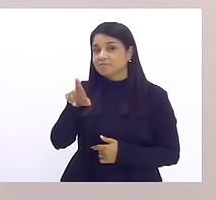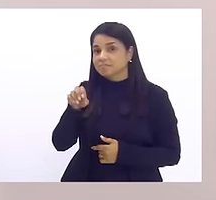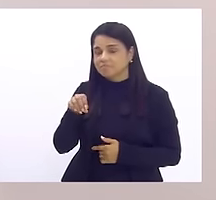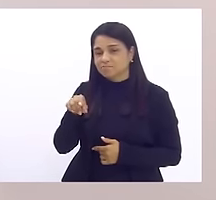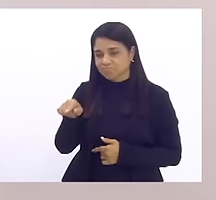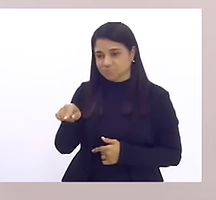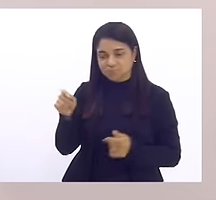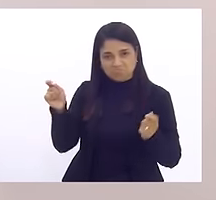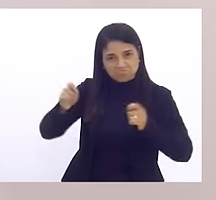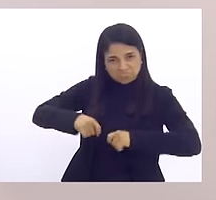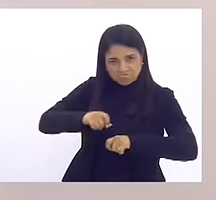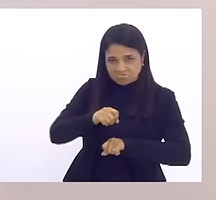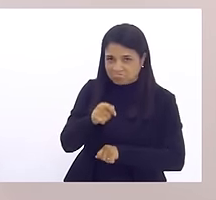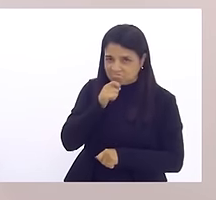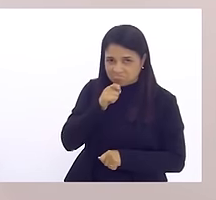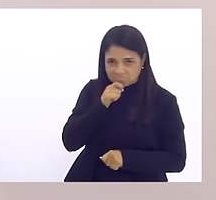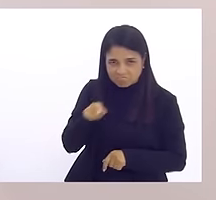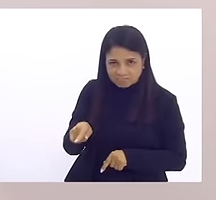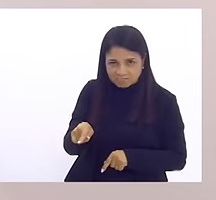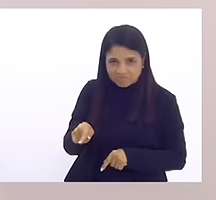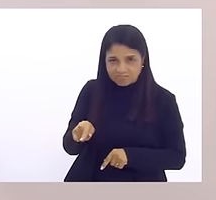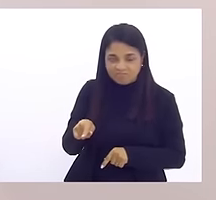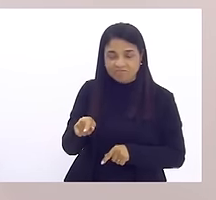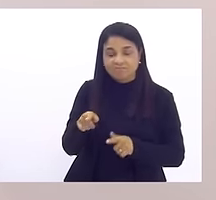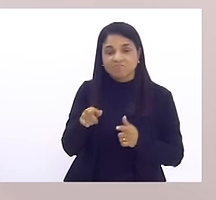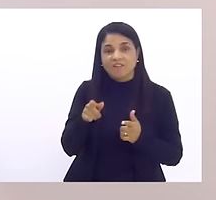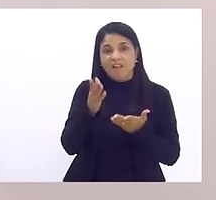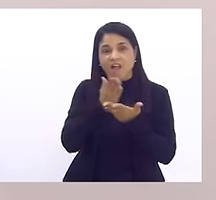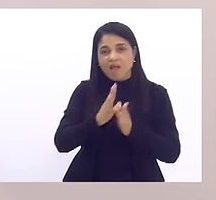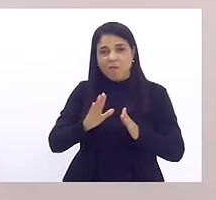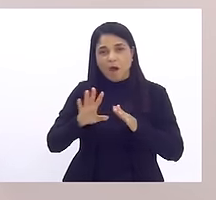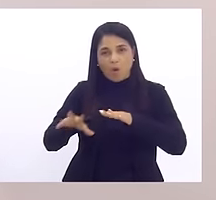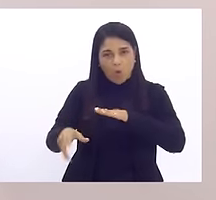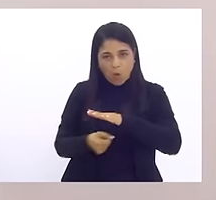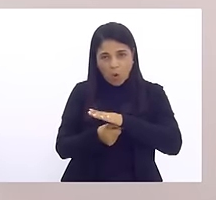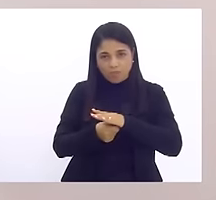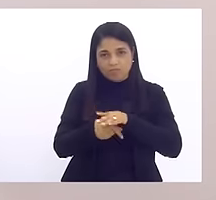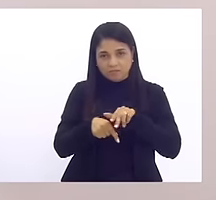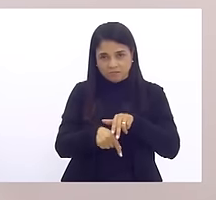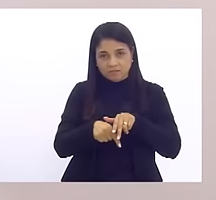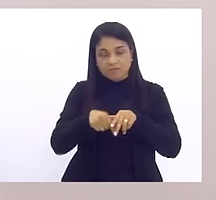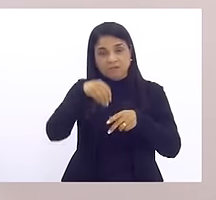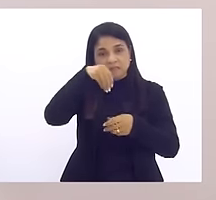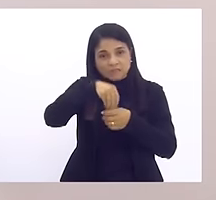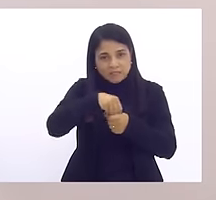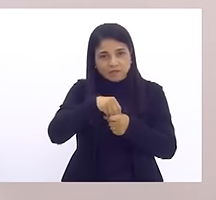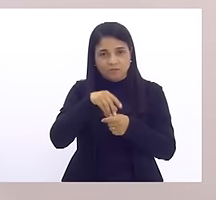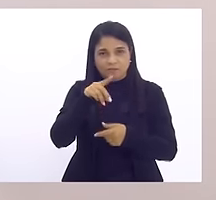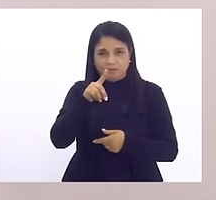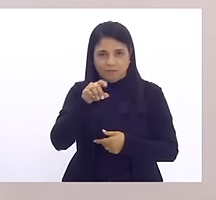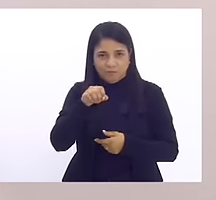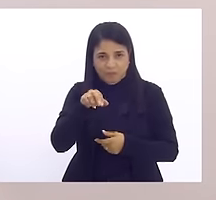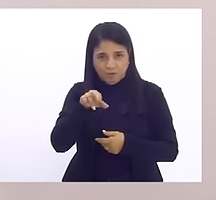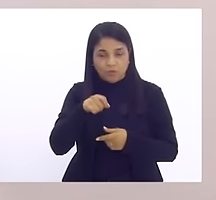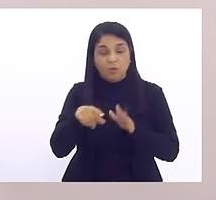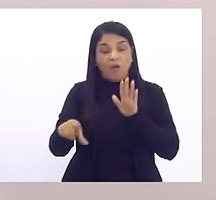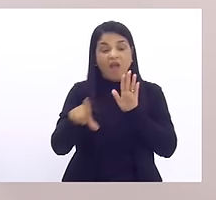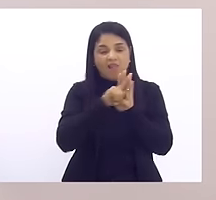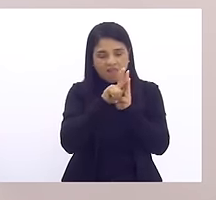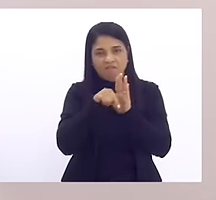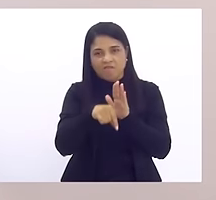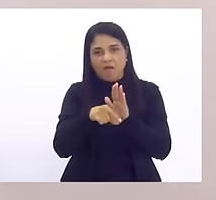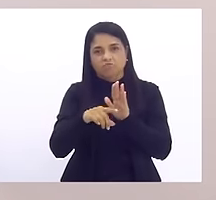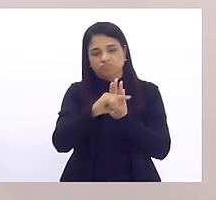de acabar com as crescenças dentro de casa quem vai acabar é a lei que a gente vai fazer a gente vai resolver na lei